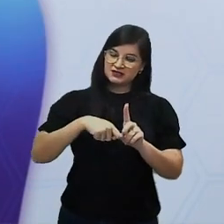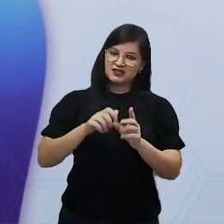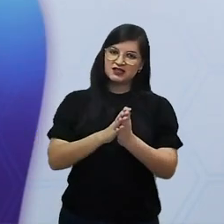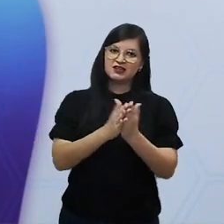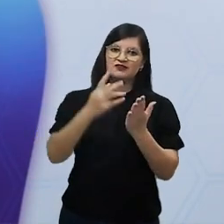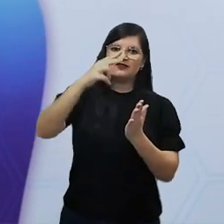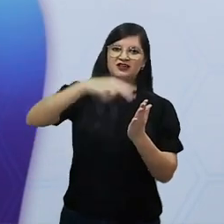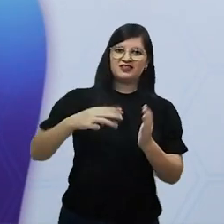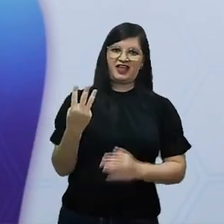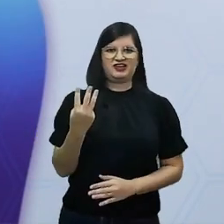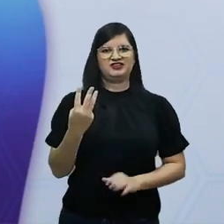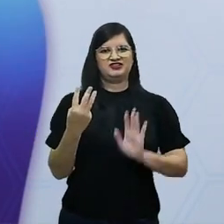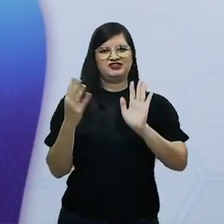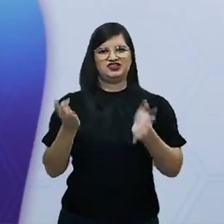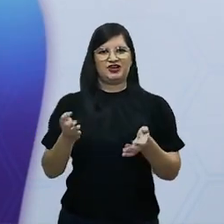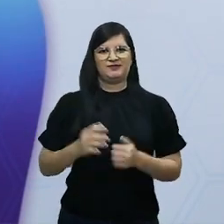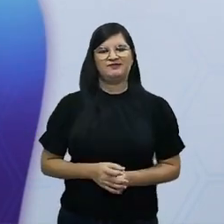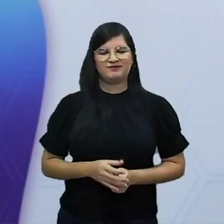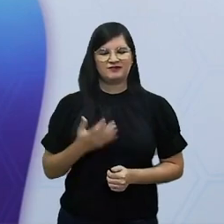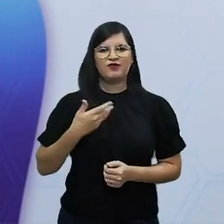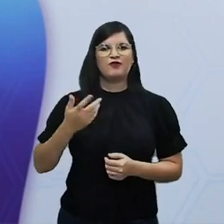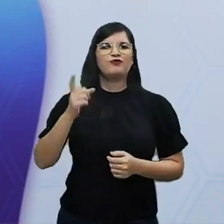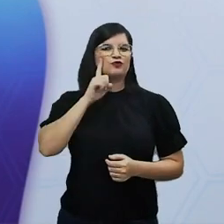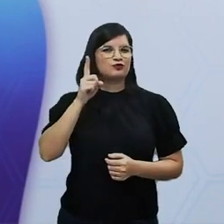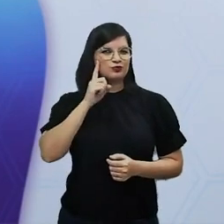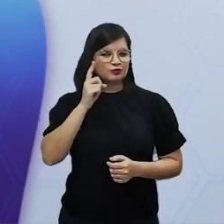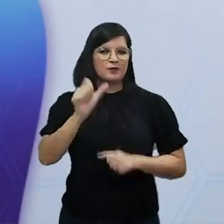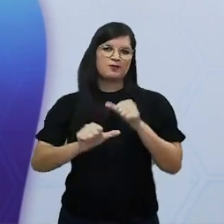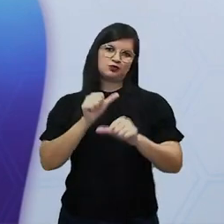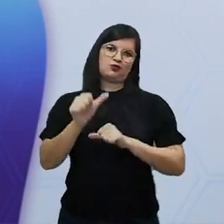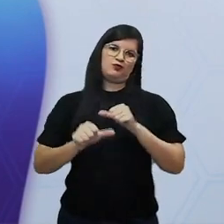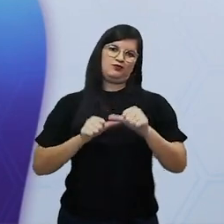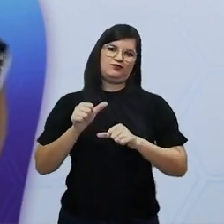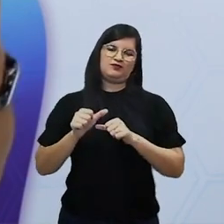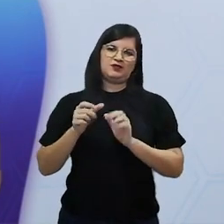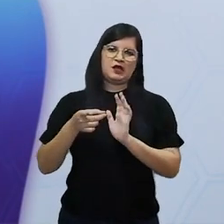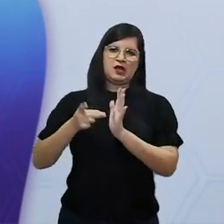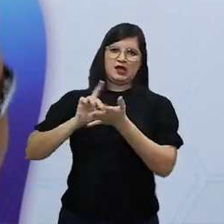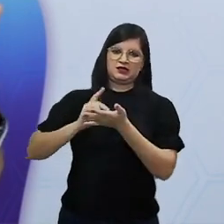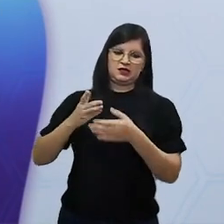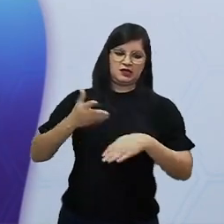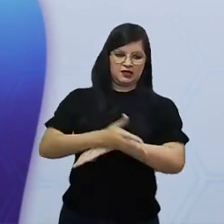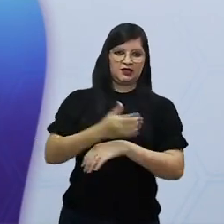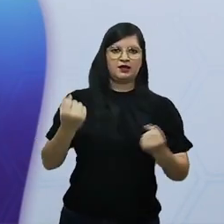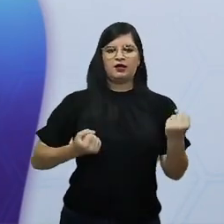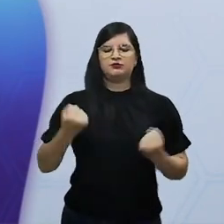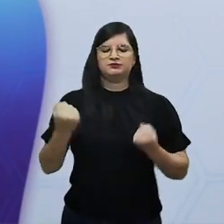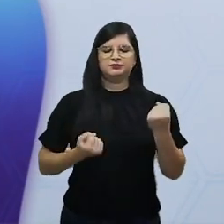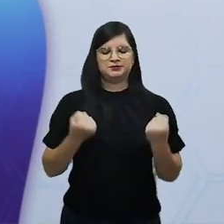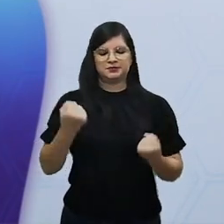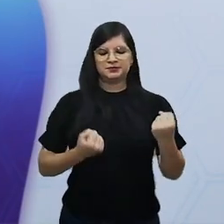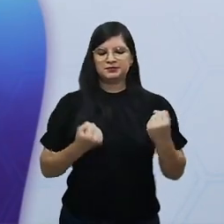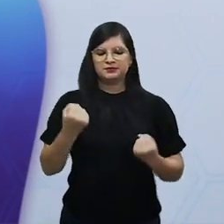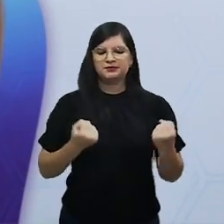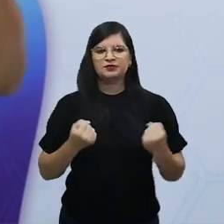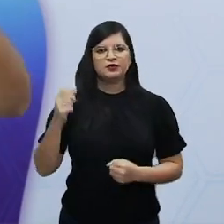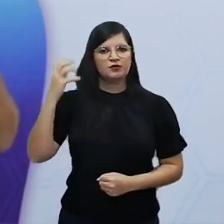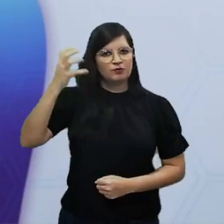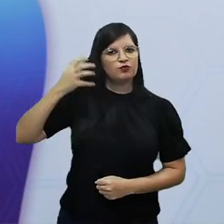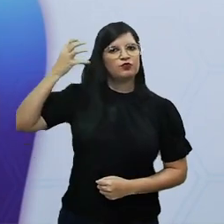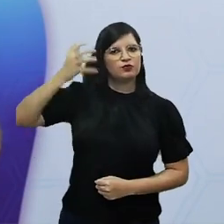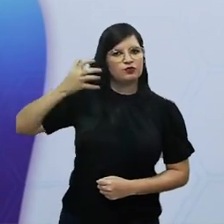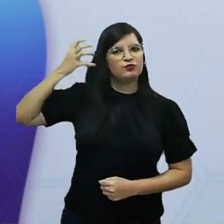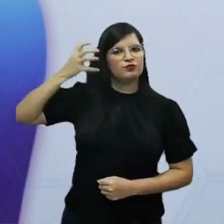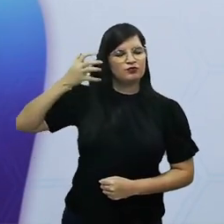a frequência me ajudou a mudar esse hábito. Antes eu entrava no meu carro para poder dirigir e ficava escutando